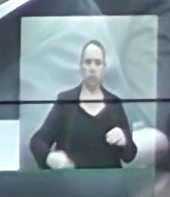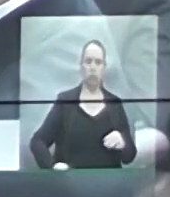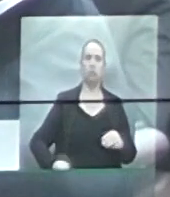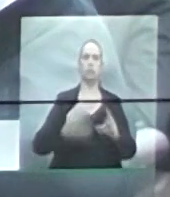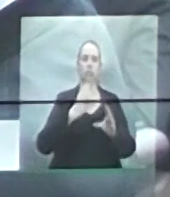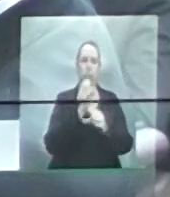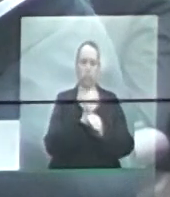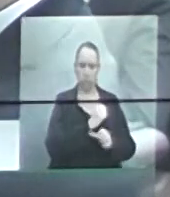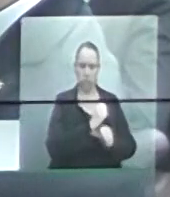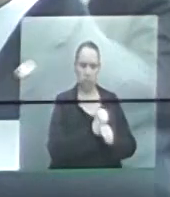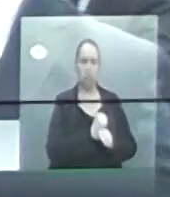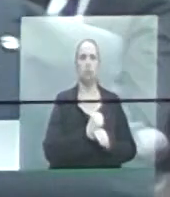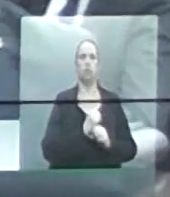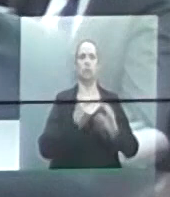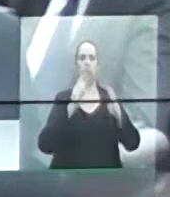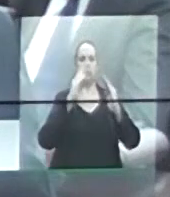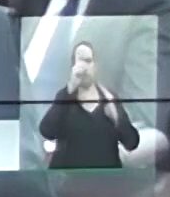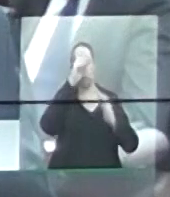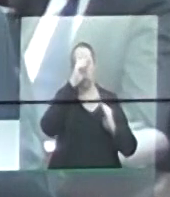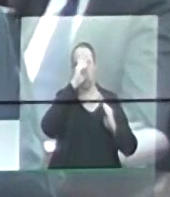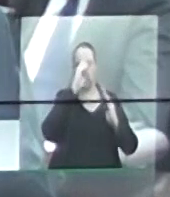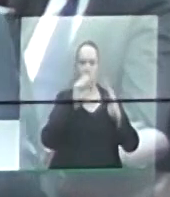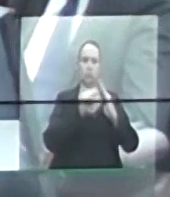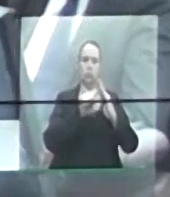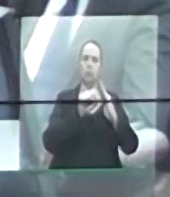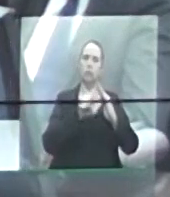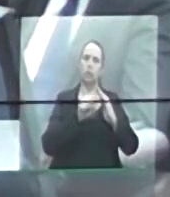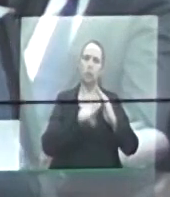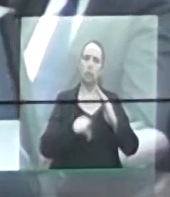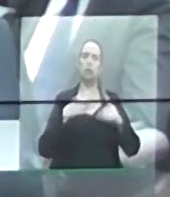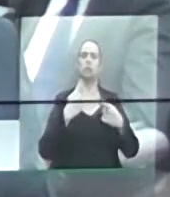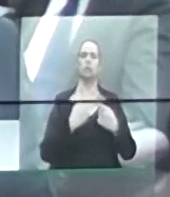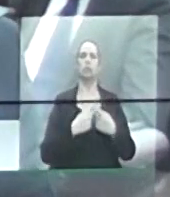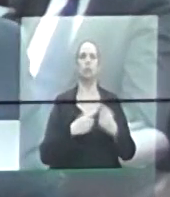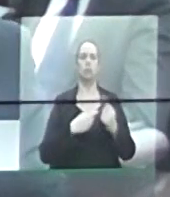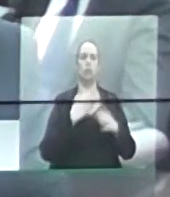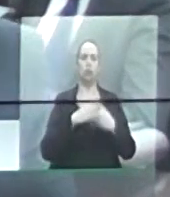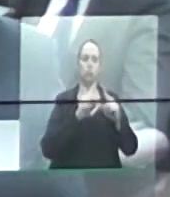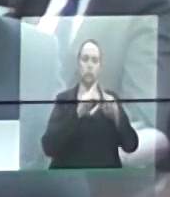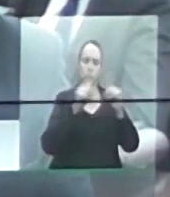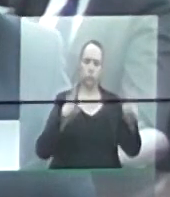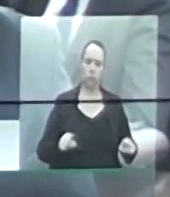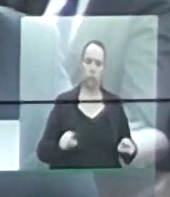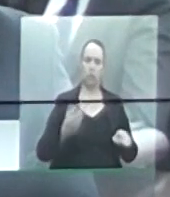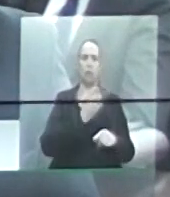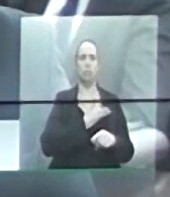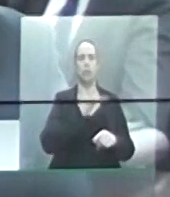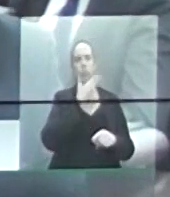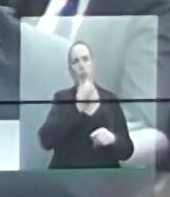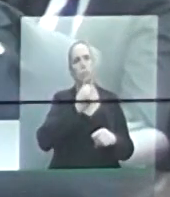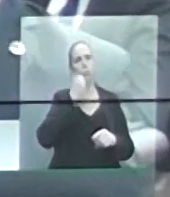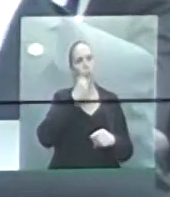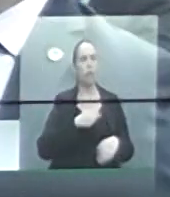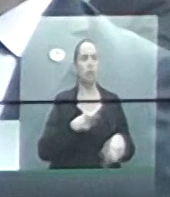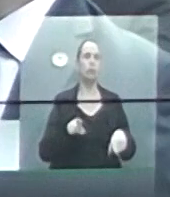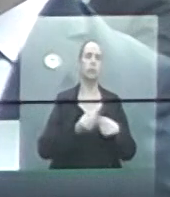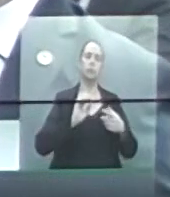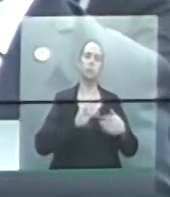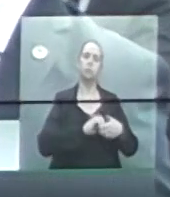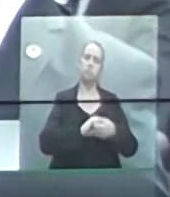está conosco aqui nas galerias, a todos os funcionários, a todos os amigos e amigas. Saudado,